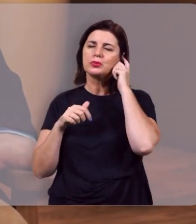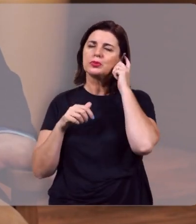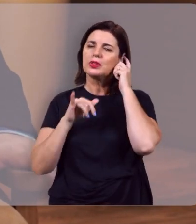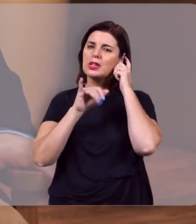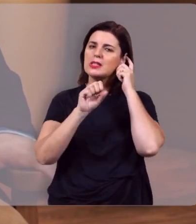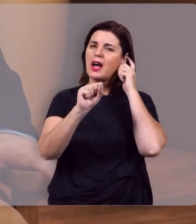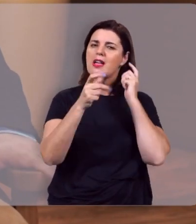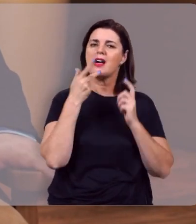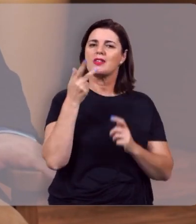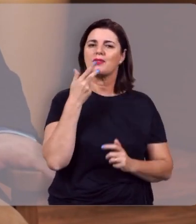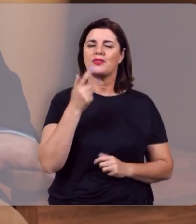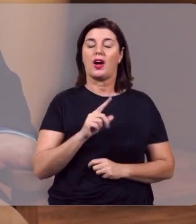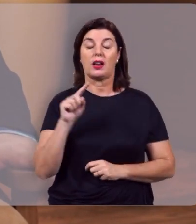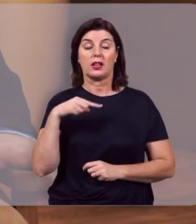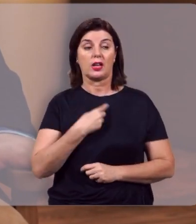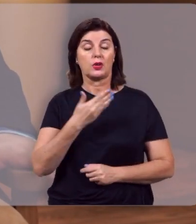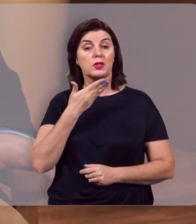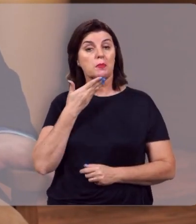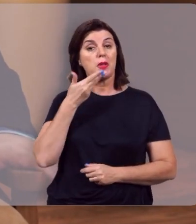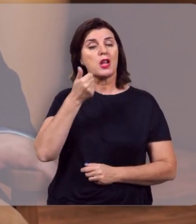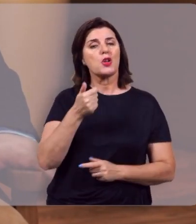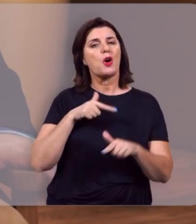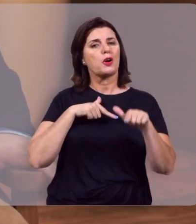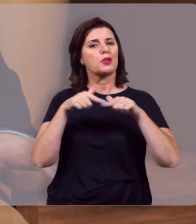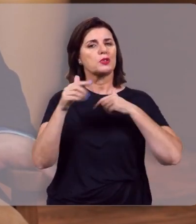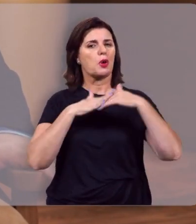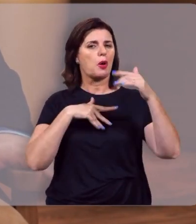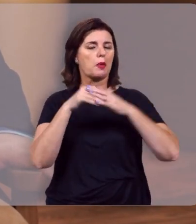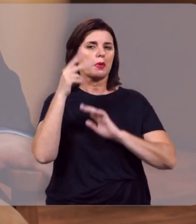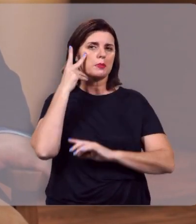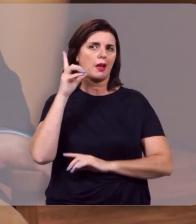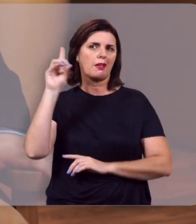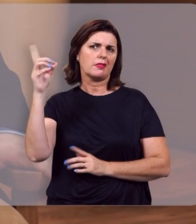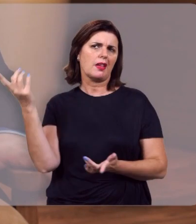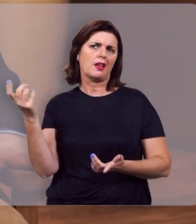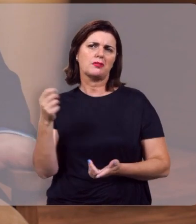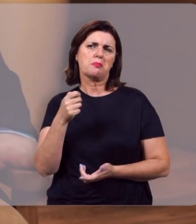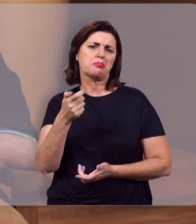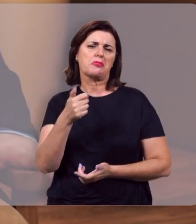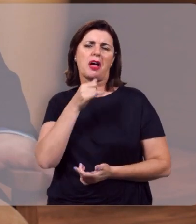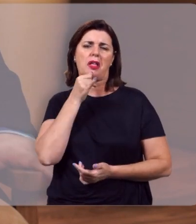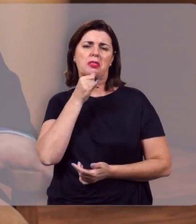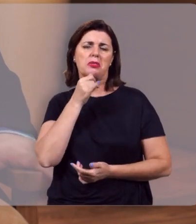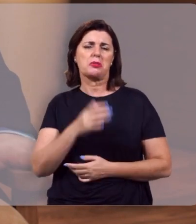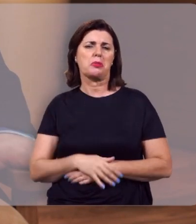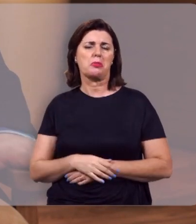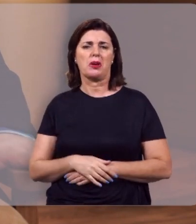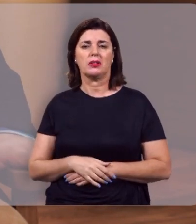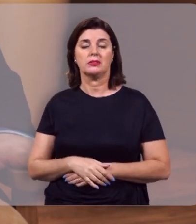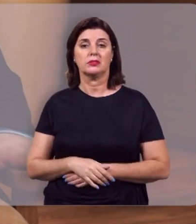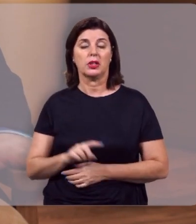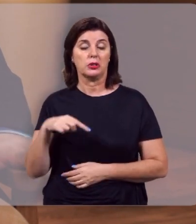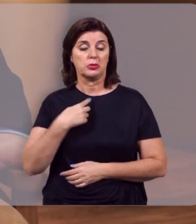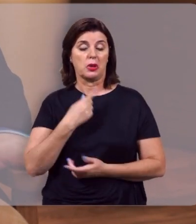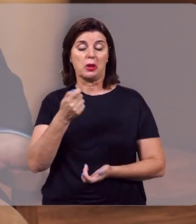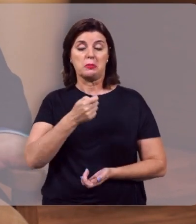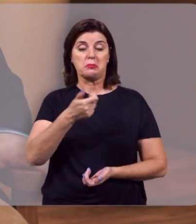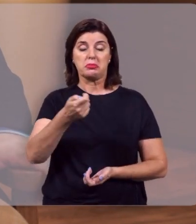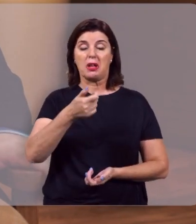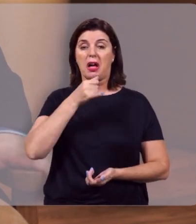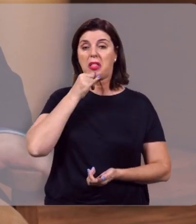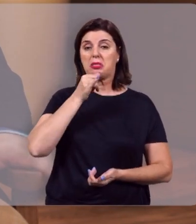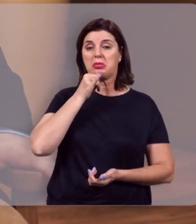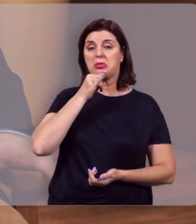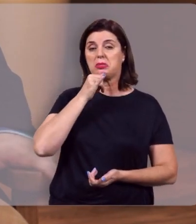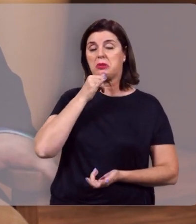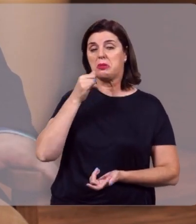bem disse que as nossas melhores obras para Deus não passam de trapos de imundícia. Trapos de